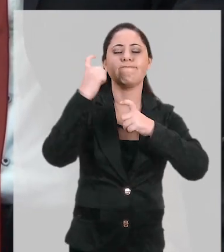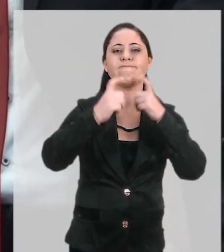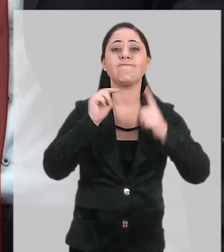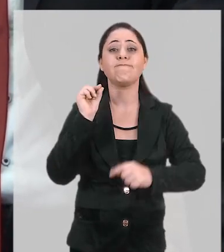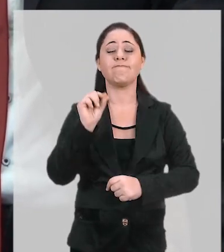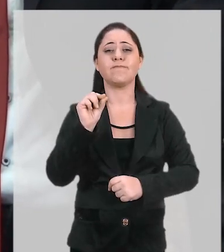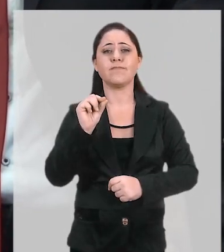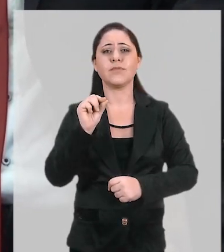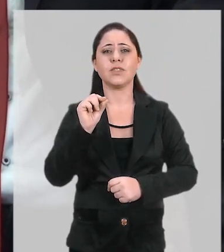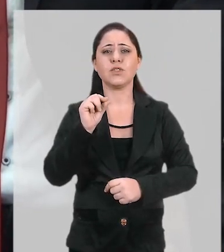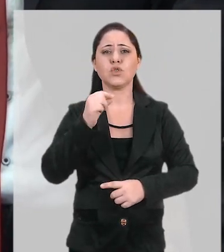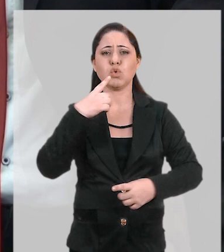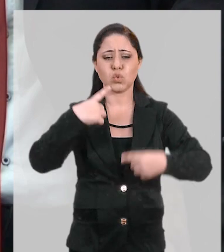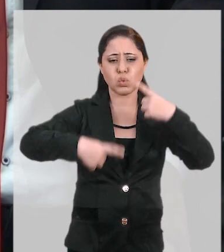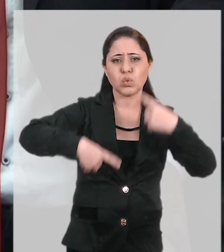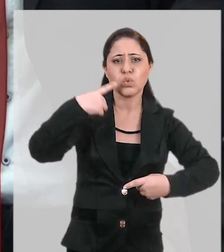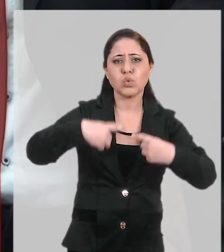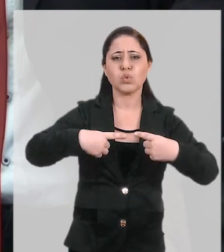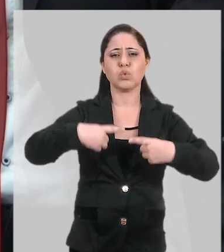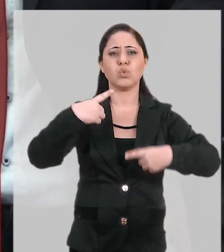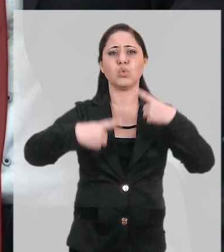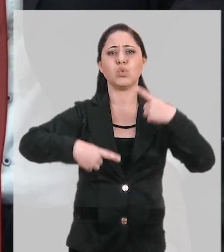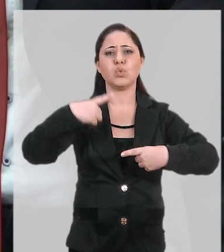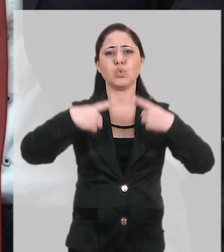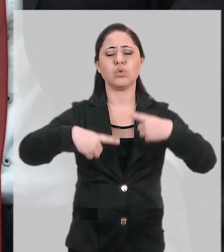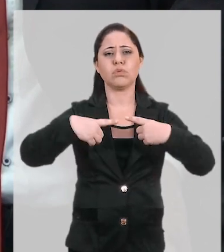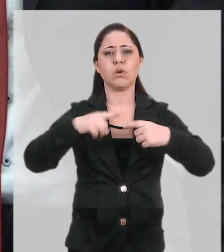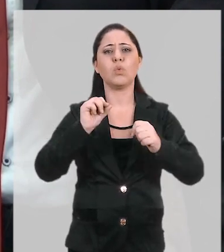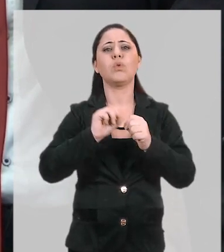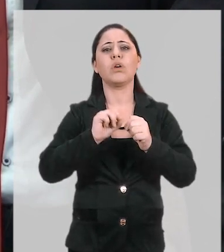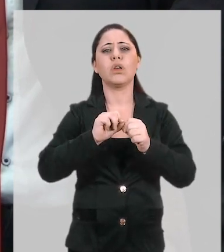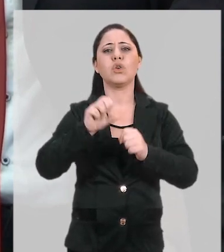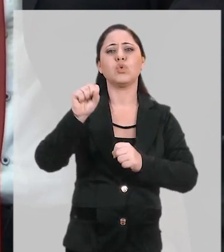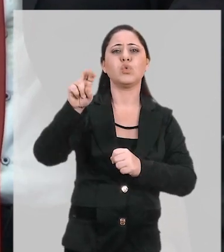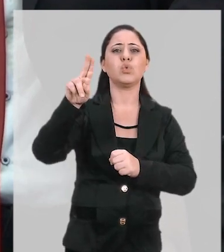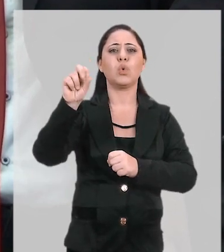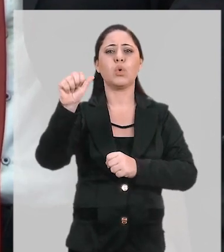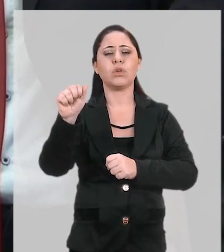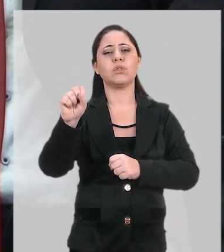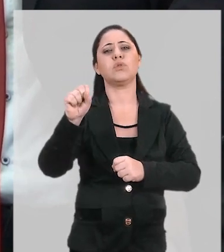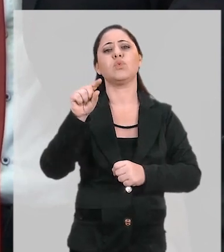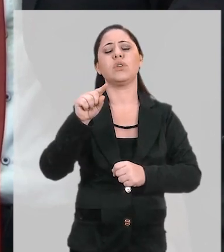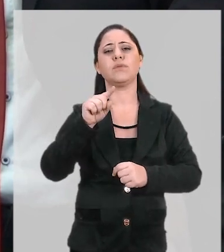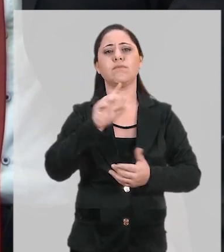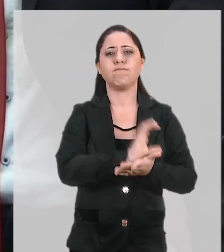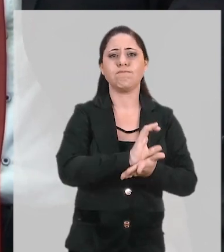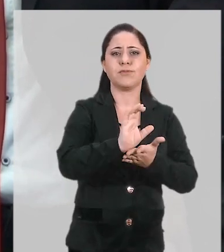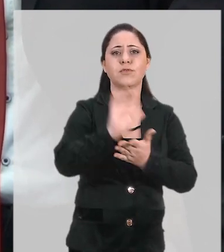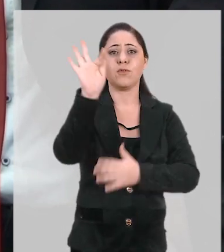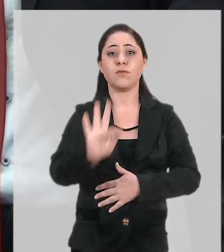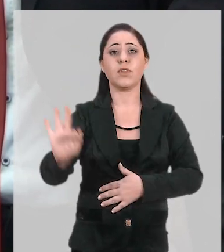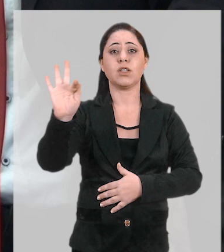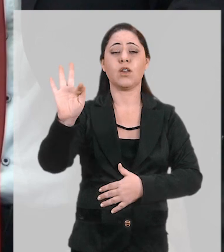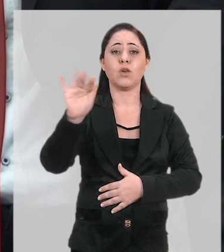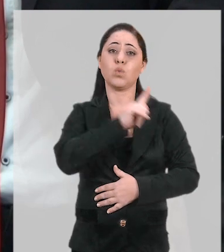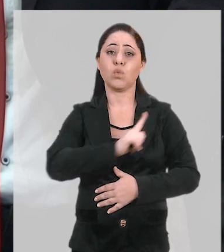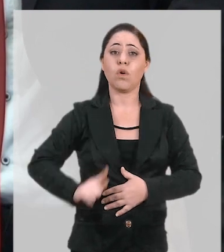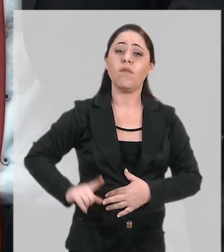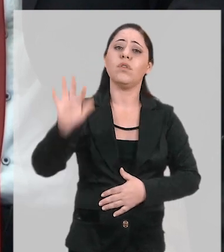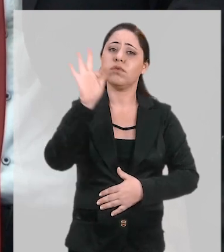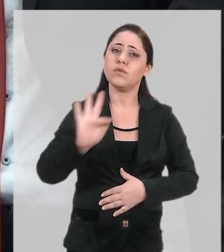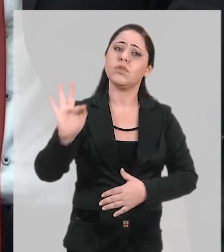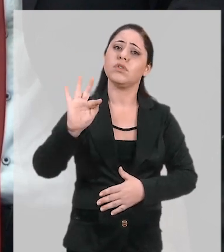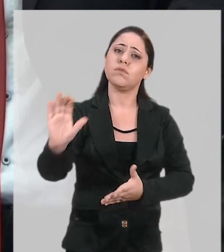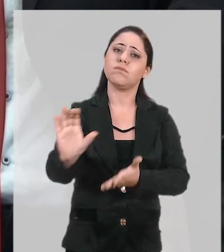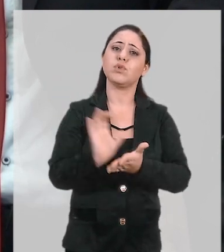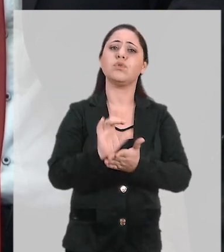que é a questão de discutir a atuação da lei do SUAS, né, dos recursos federais, dos recursos que vêm do